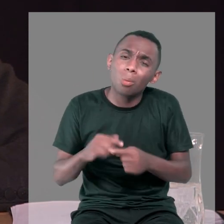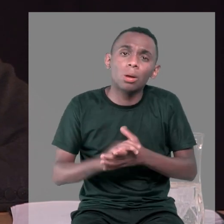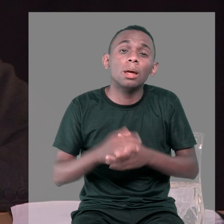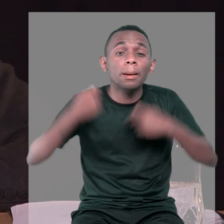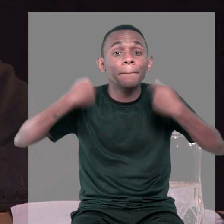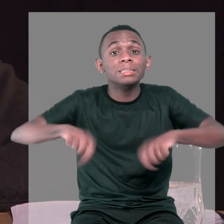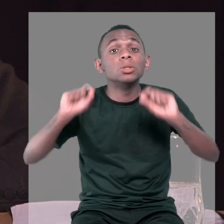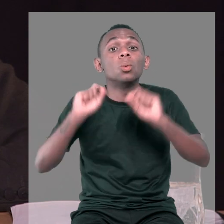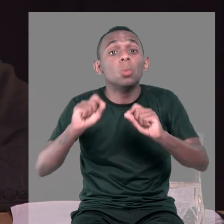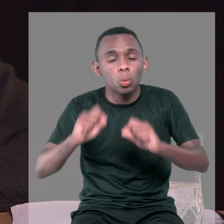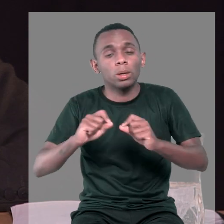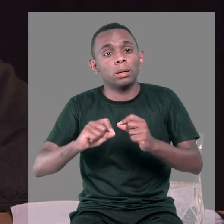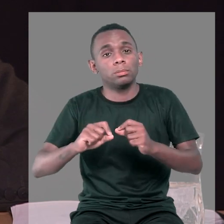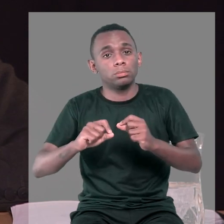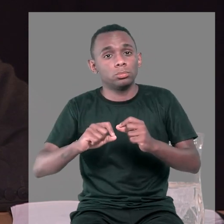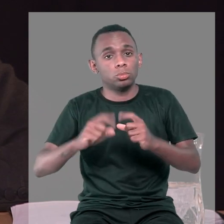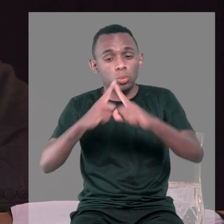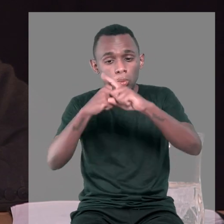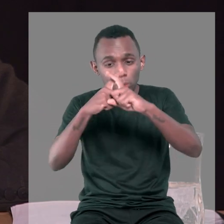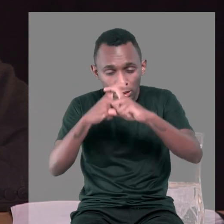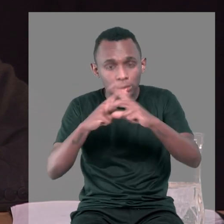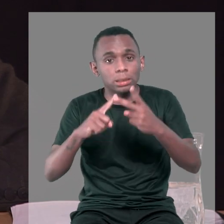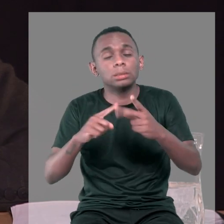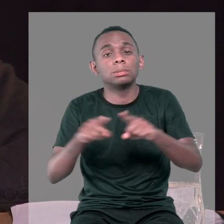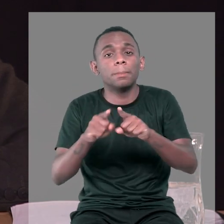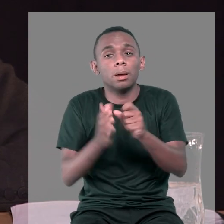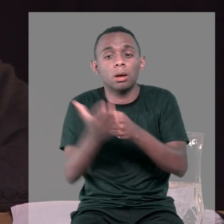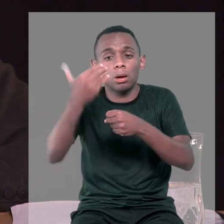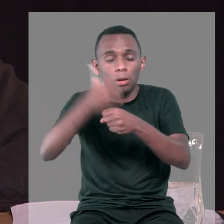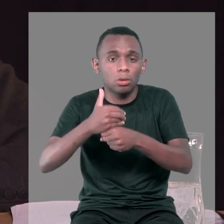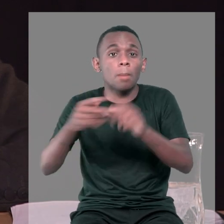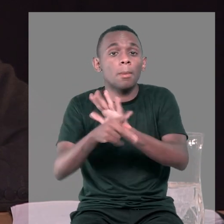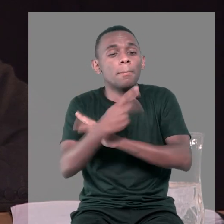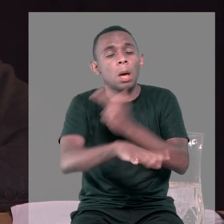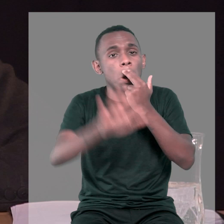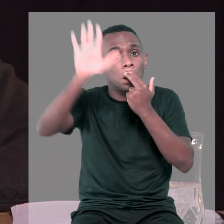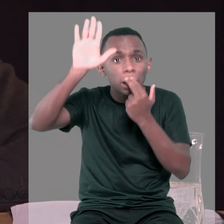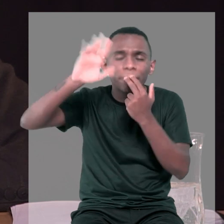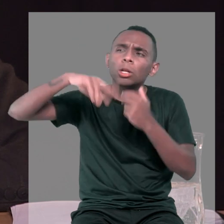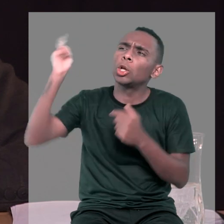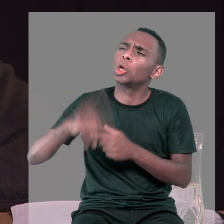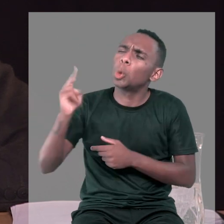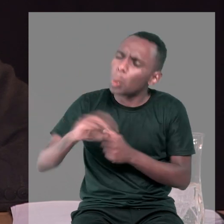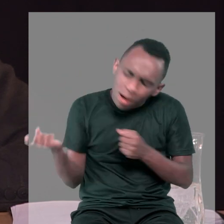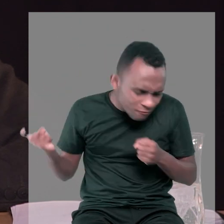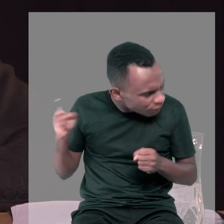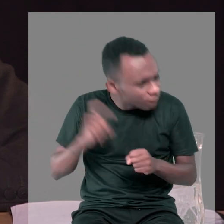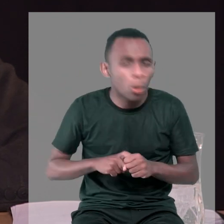oceano? Jamais e para todo o sempre. Devemos nos lembrar que o